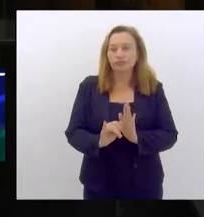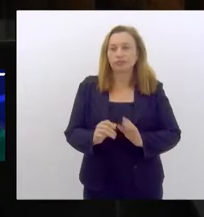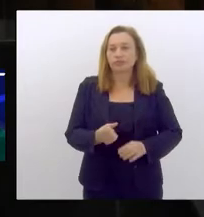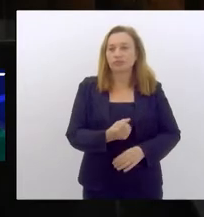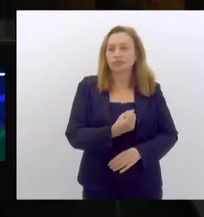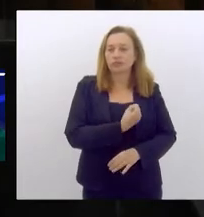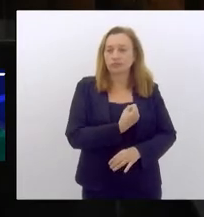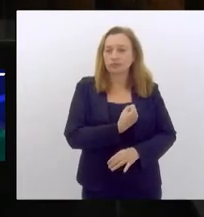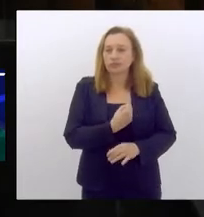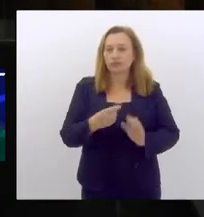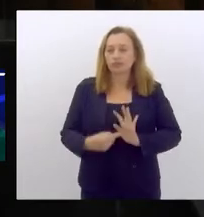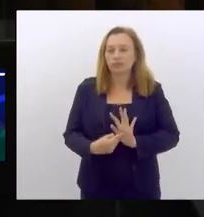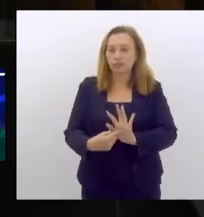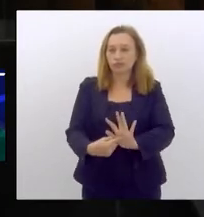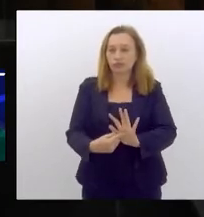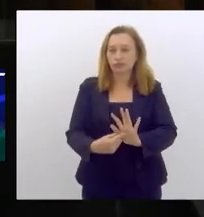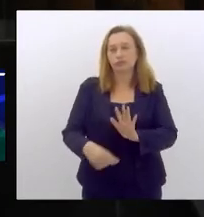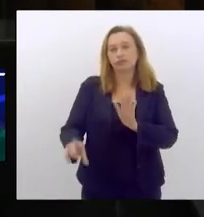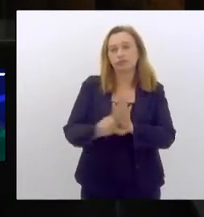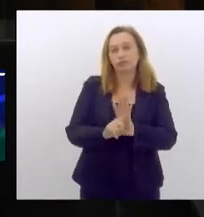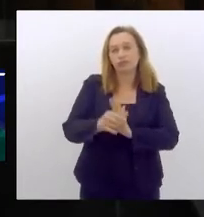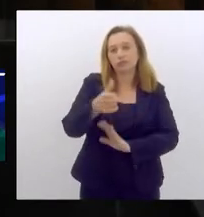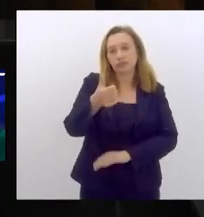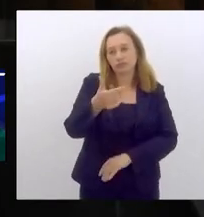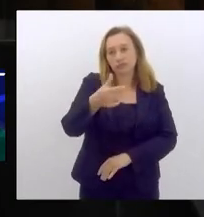nos moldes apontados pela Lei